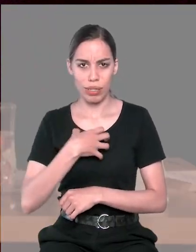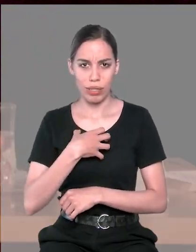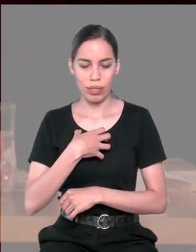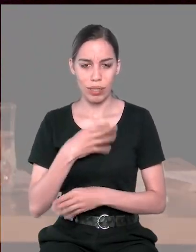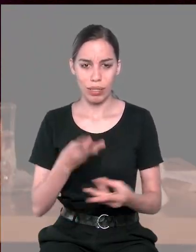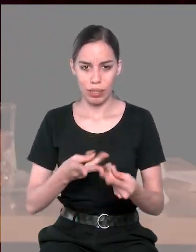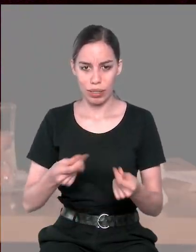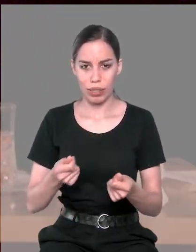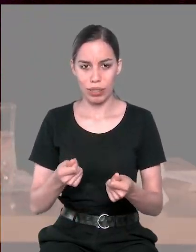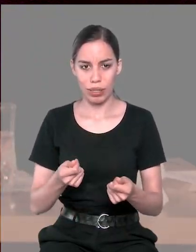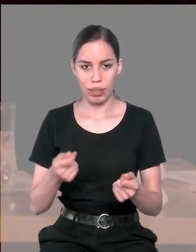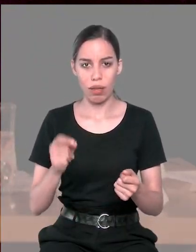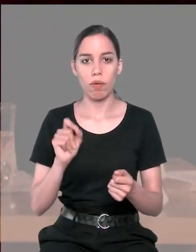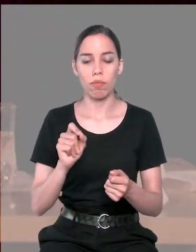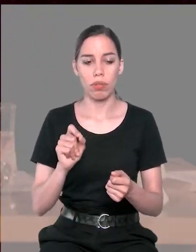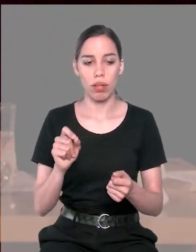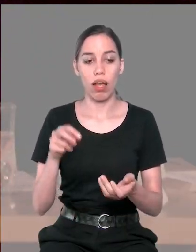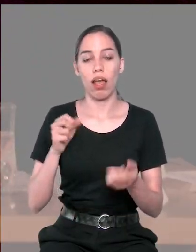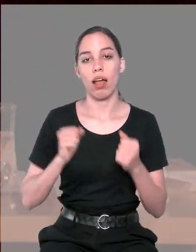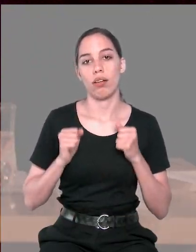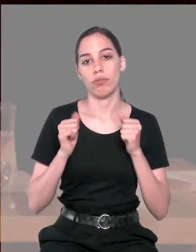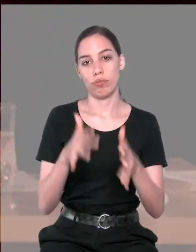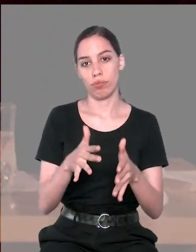atravessam, é a dimensão do ato.